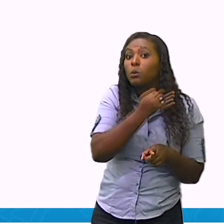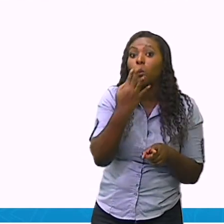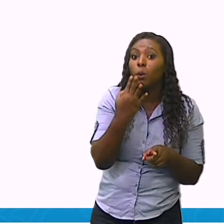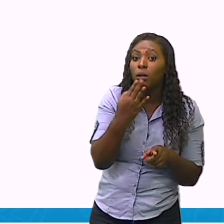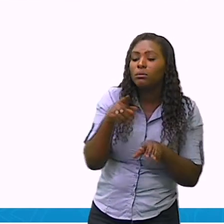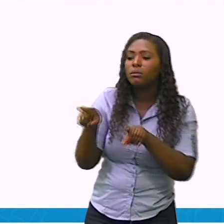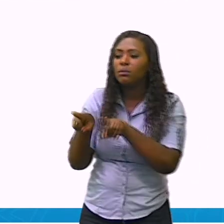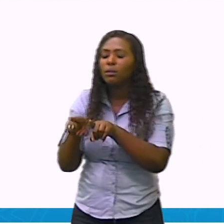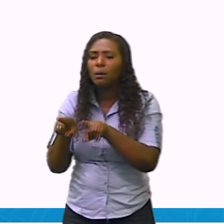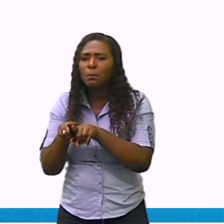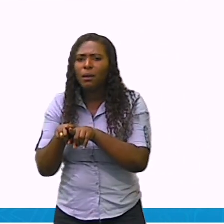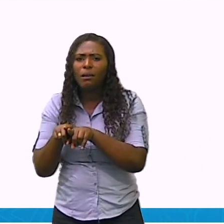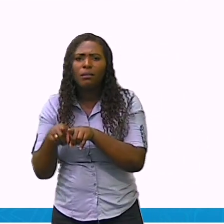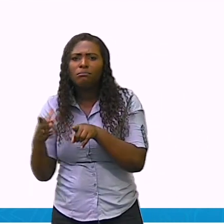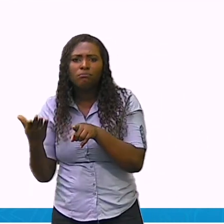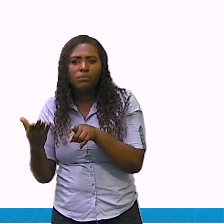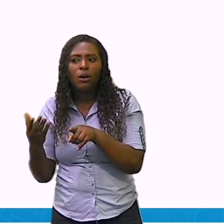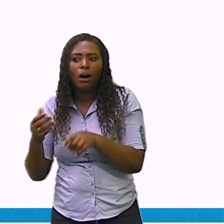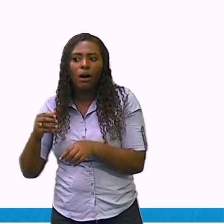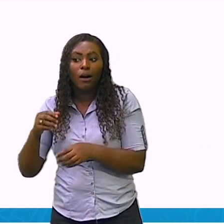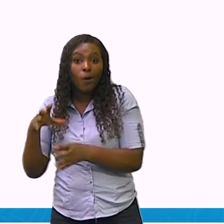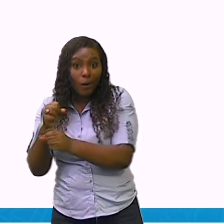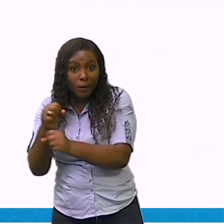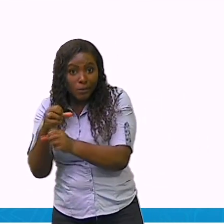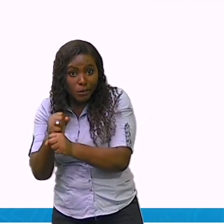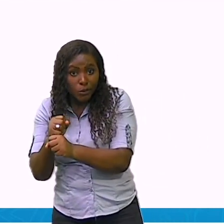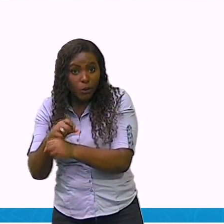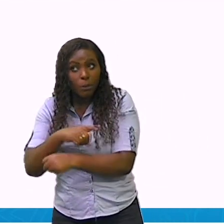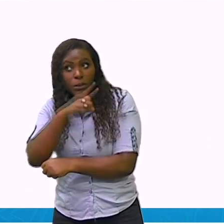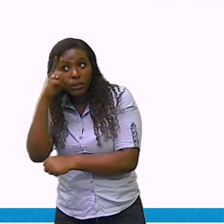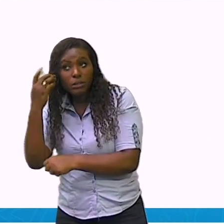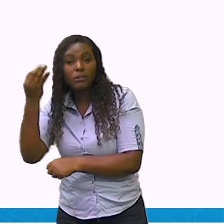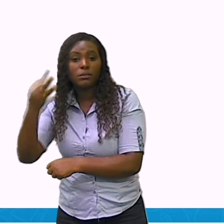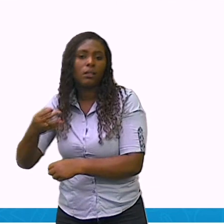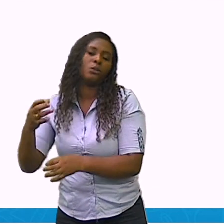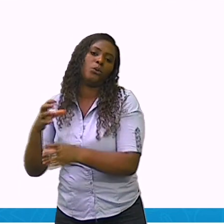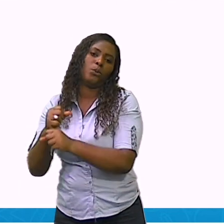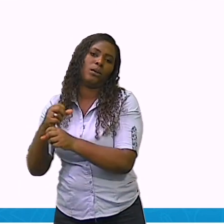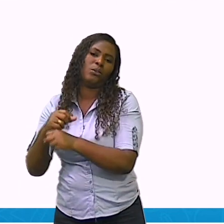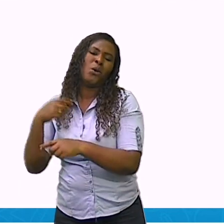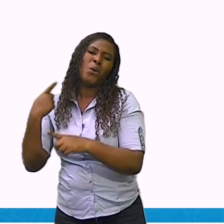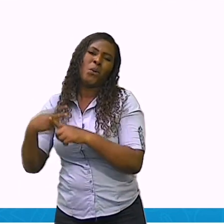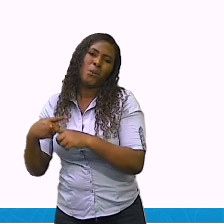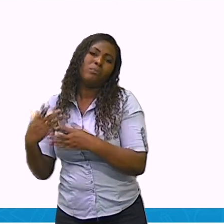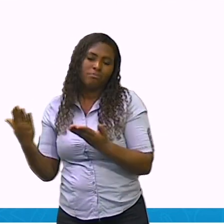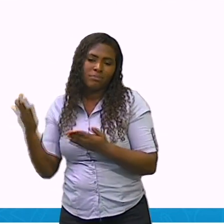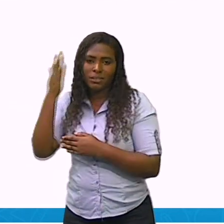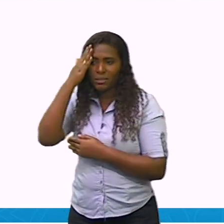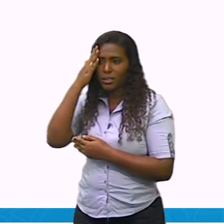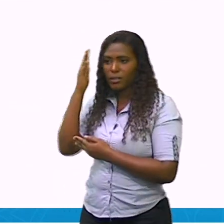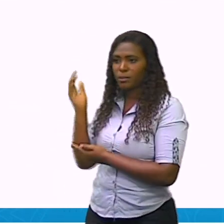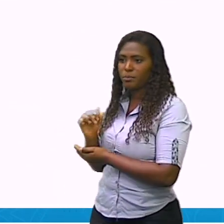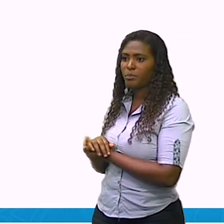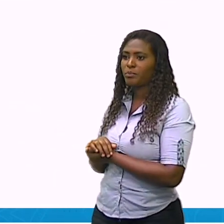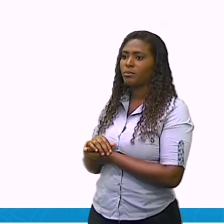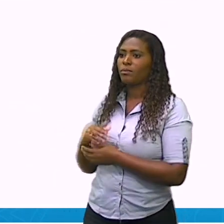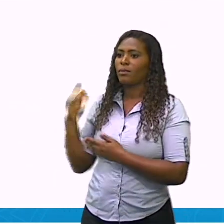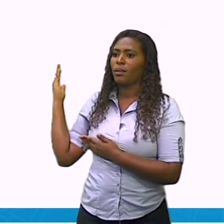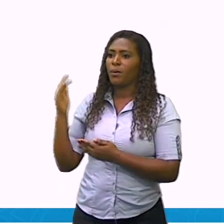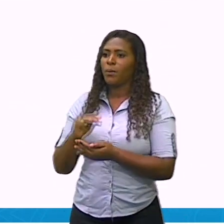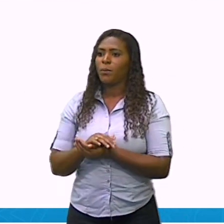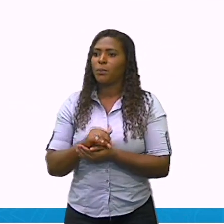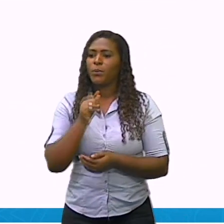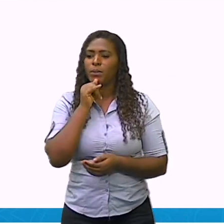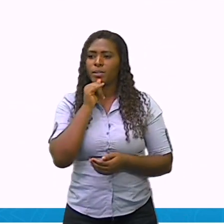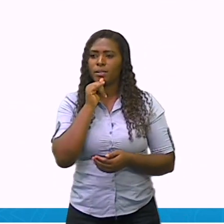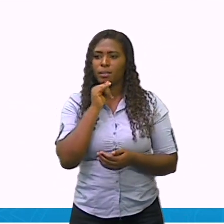função e o 1 não forma e o 5 também não. Preste atenção,